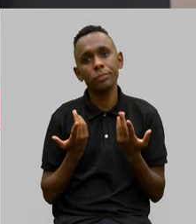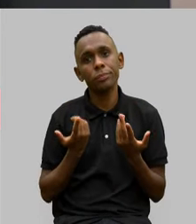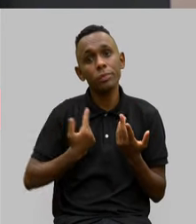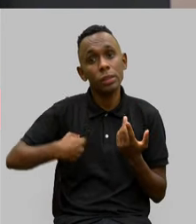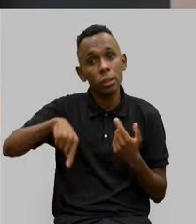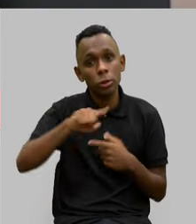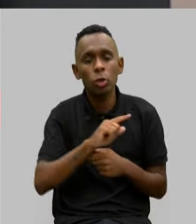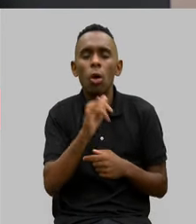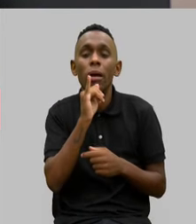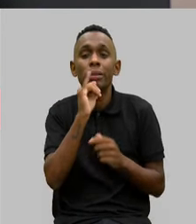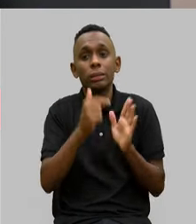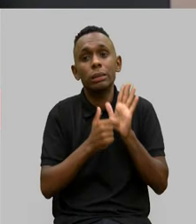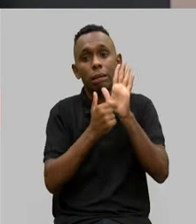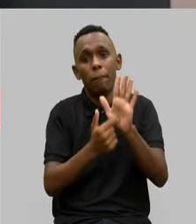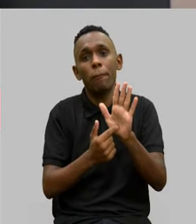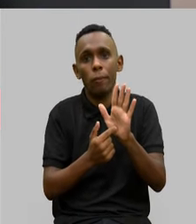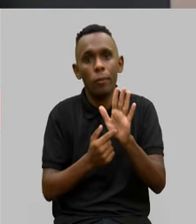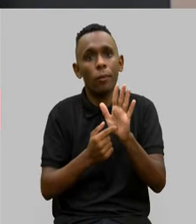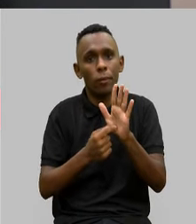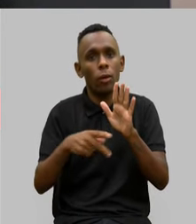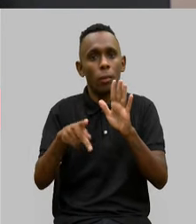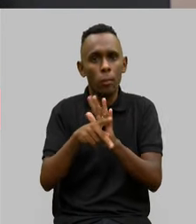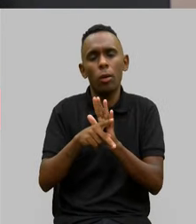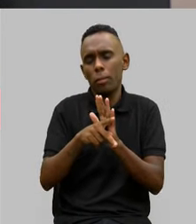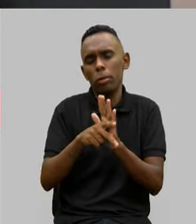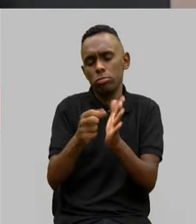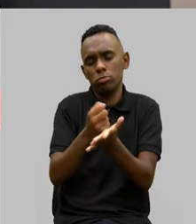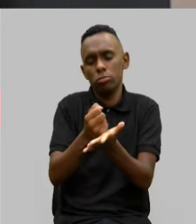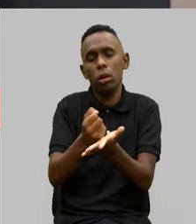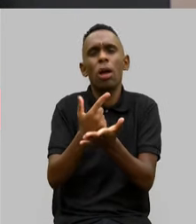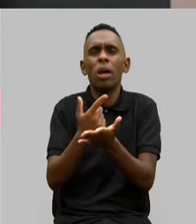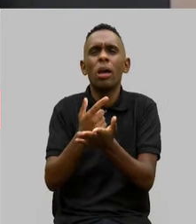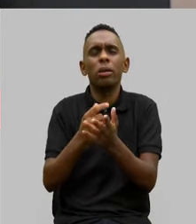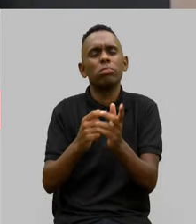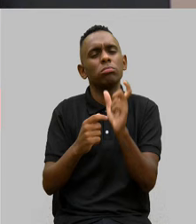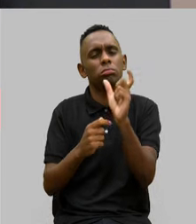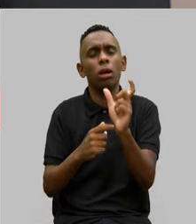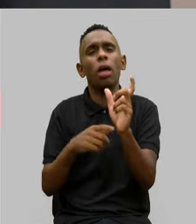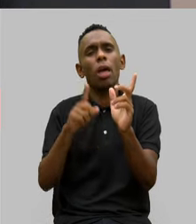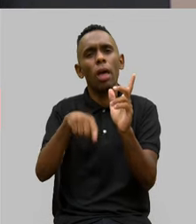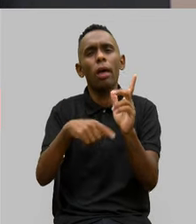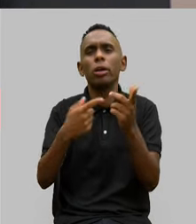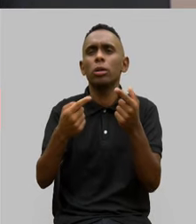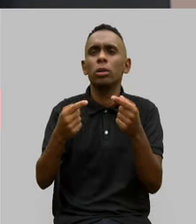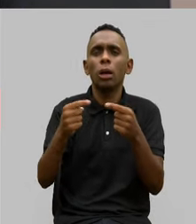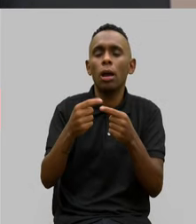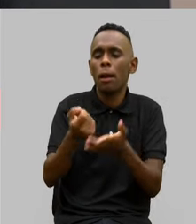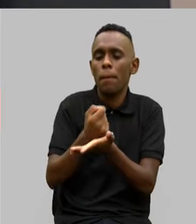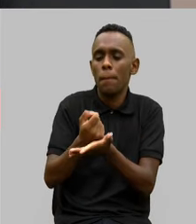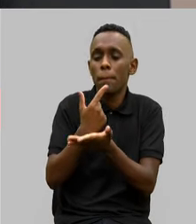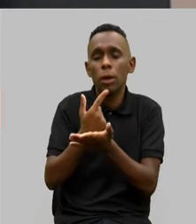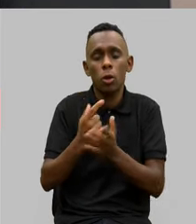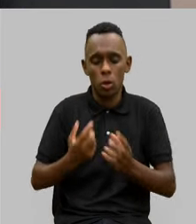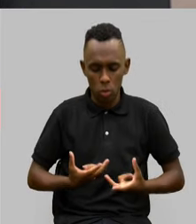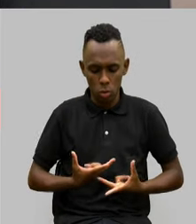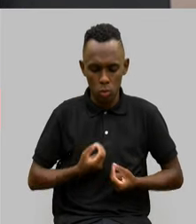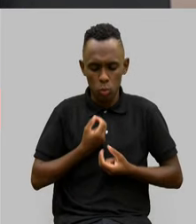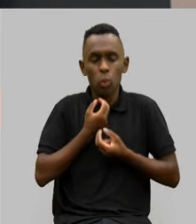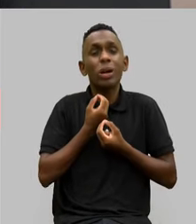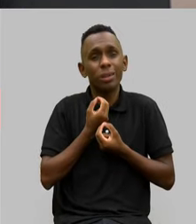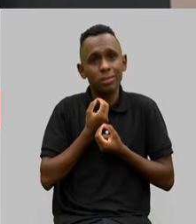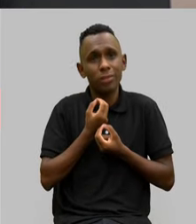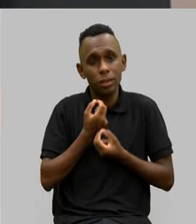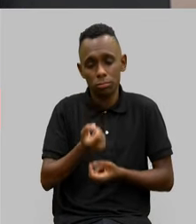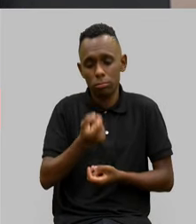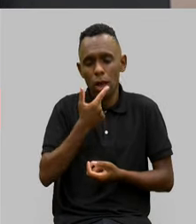teve um exemplo da fosfoetanolamina não sei se vocês se lembram que é a chamada pílula do Câncer né que